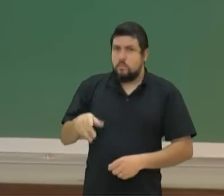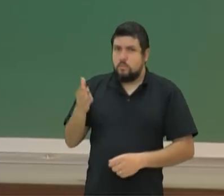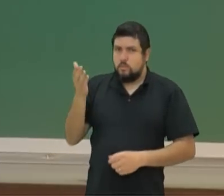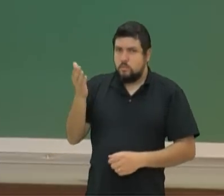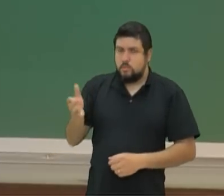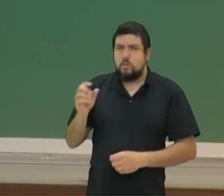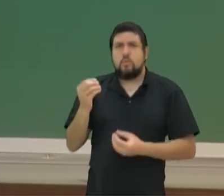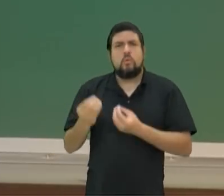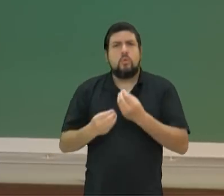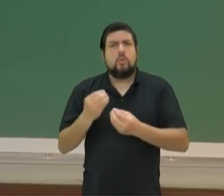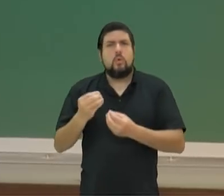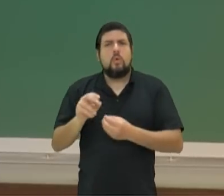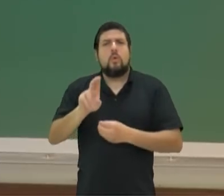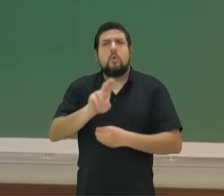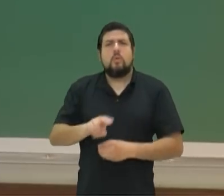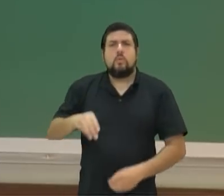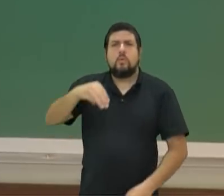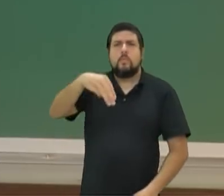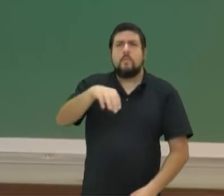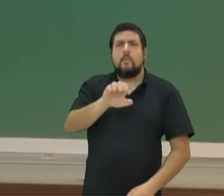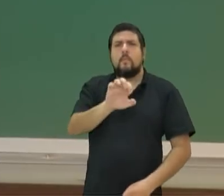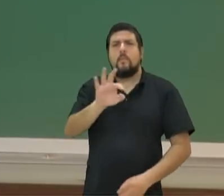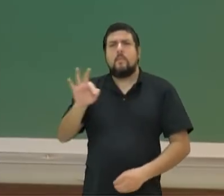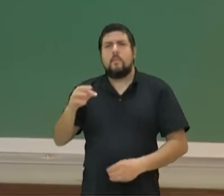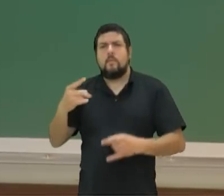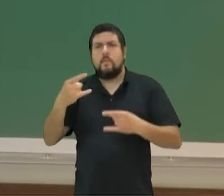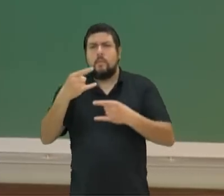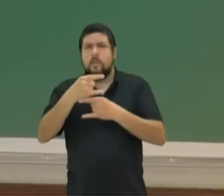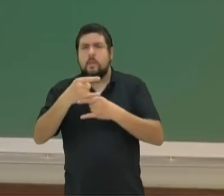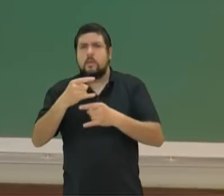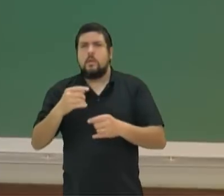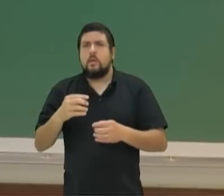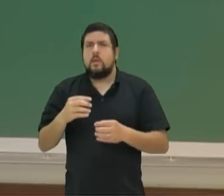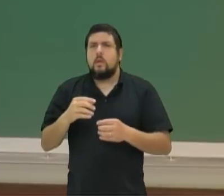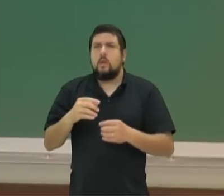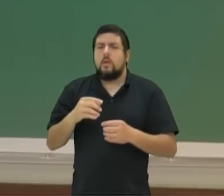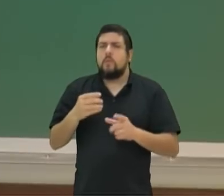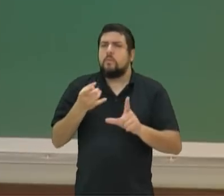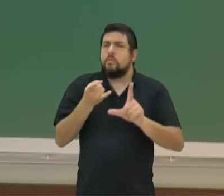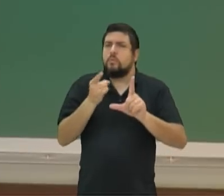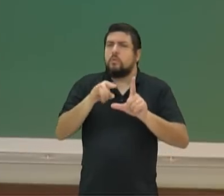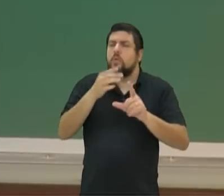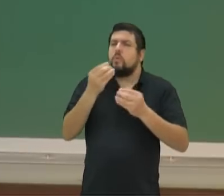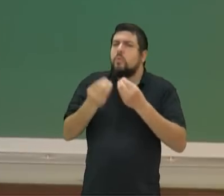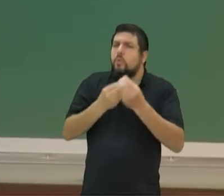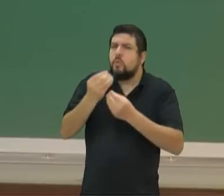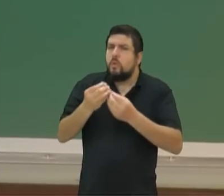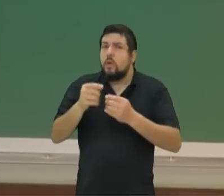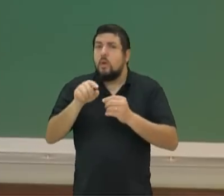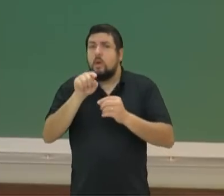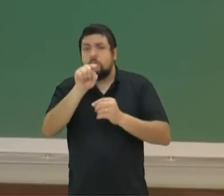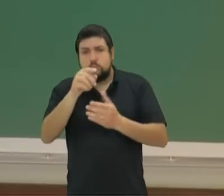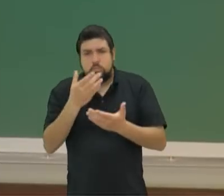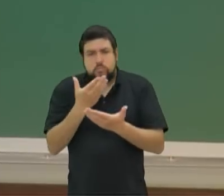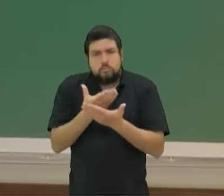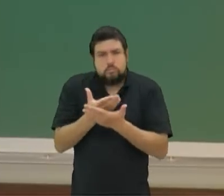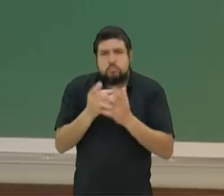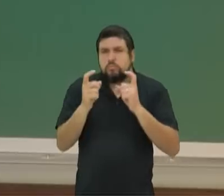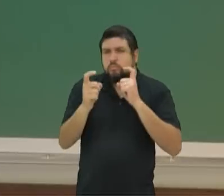Meet, aquele aplicativo do Google. Então ele está convidando você para participar dessa reunião. Participe, vai ser muito